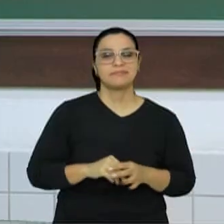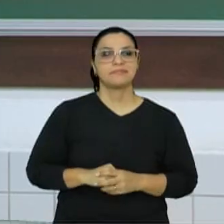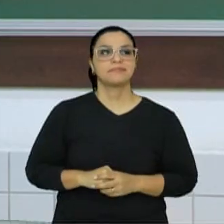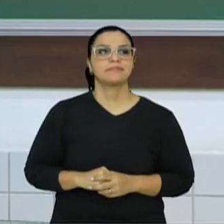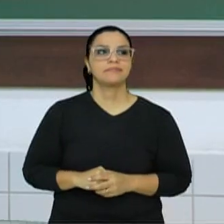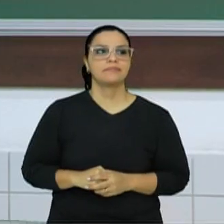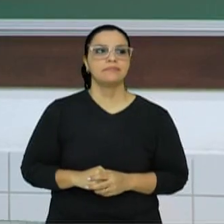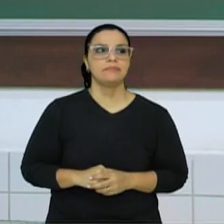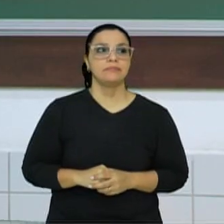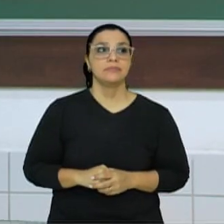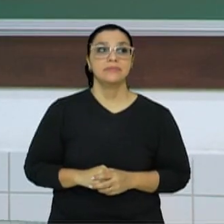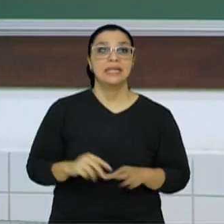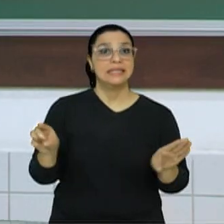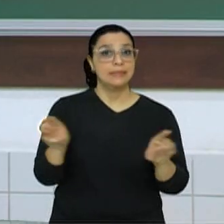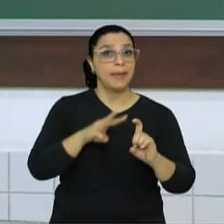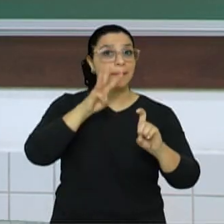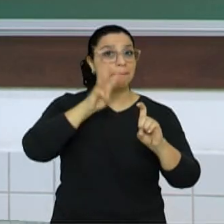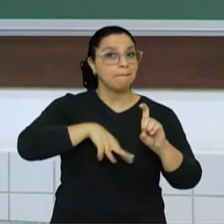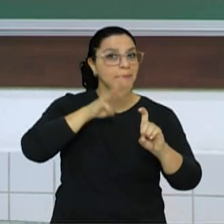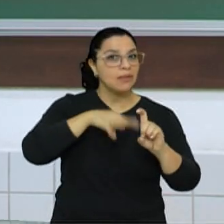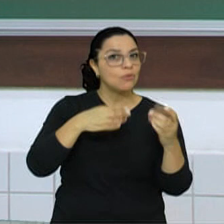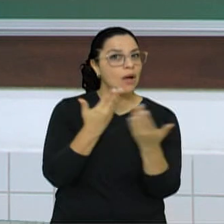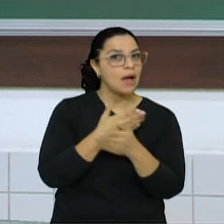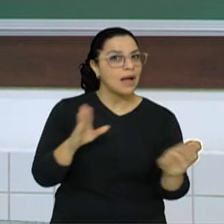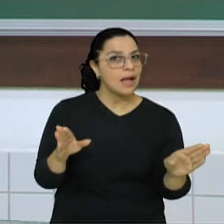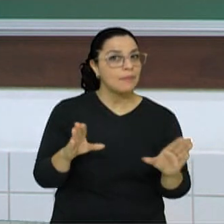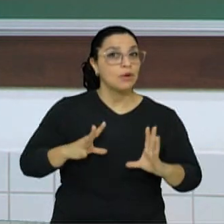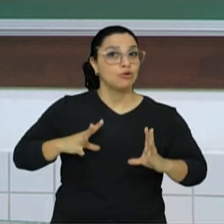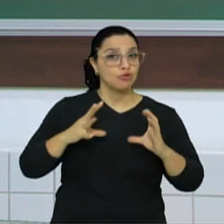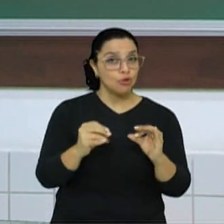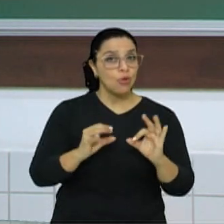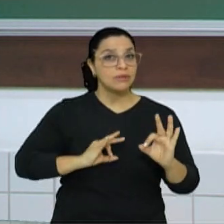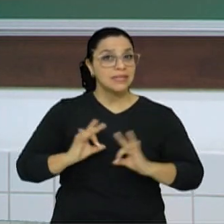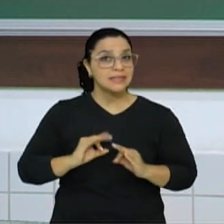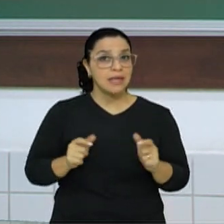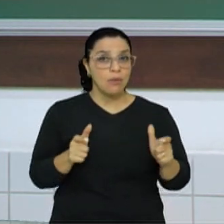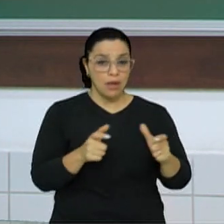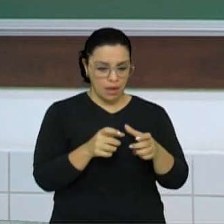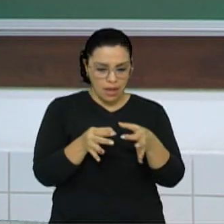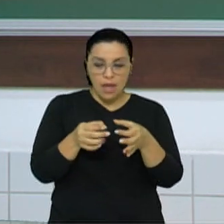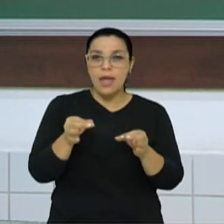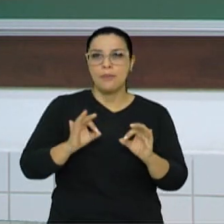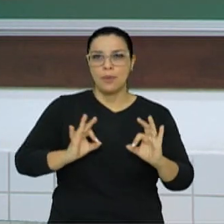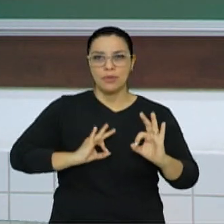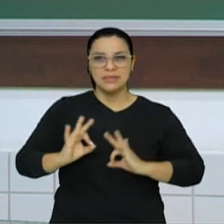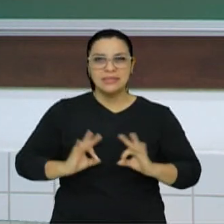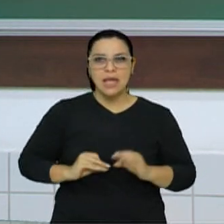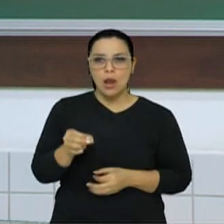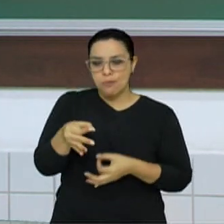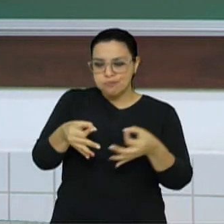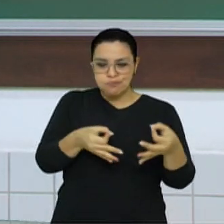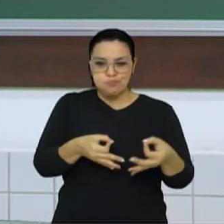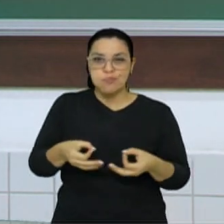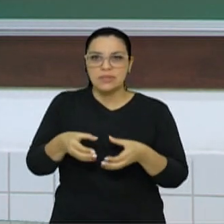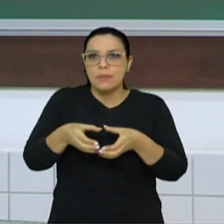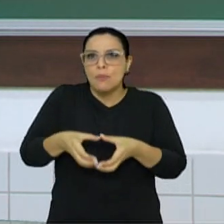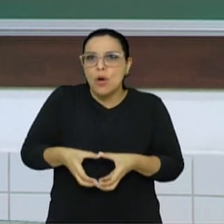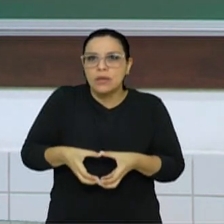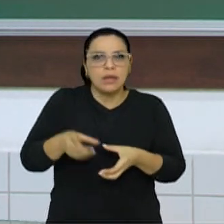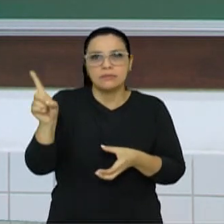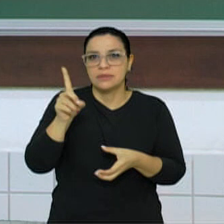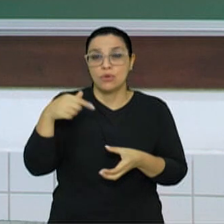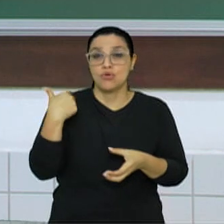coisa, gente, um mito que vocês também têm que quebrar. Nem toda a célula é redonda, embora a gente demonstre muitas células de maneira